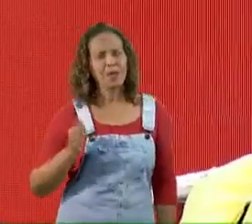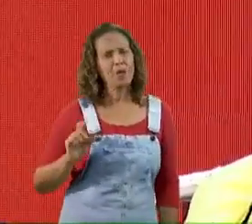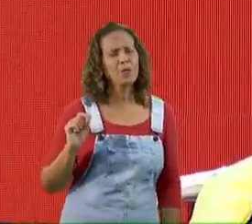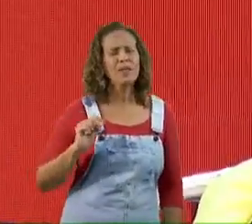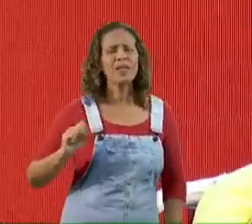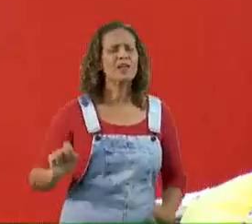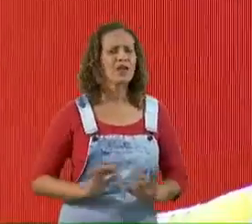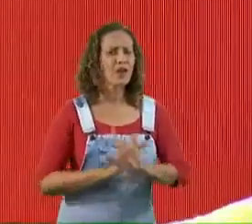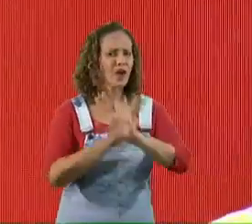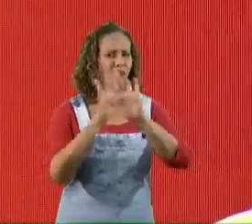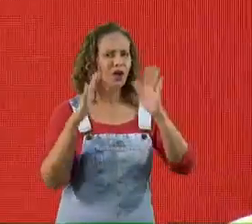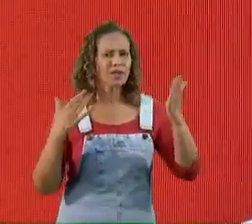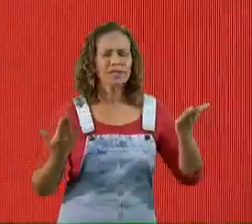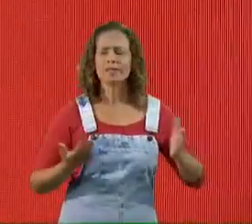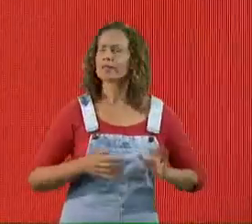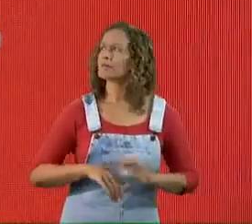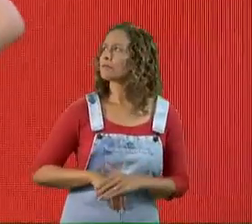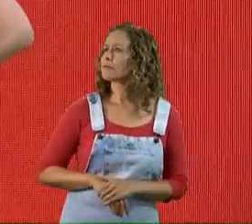é glória?